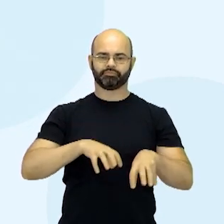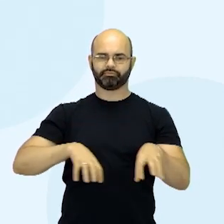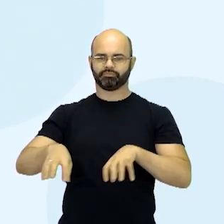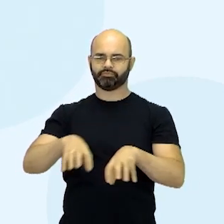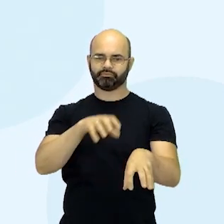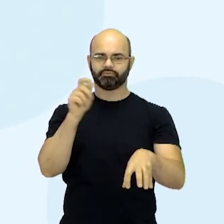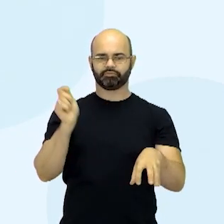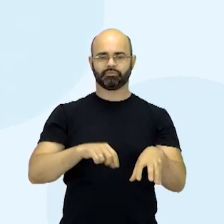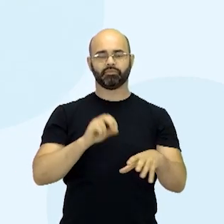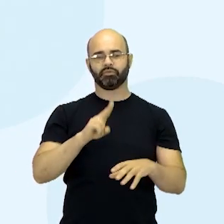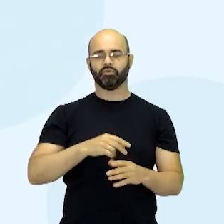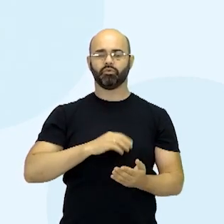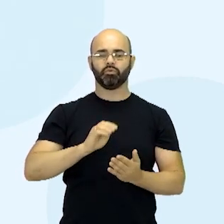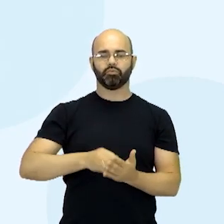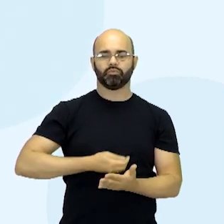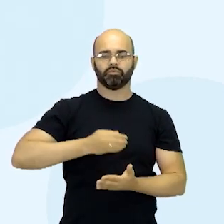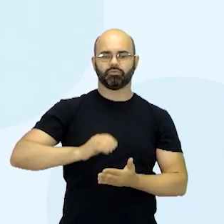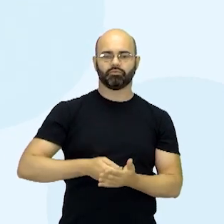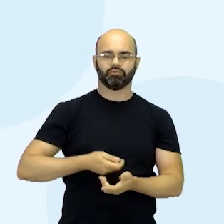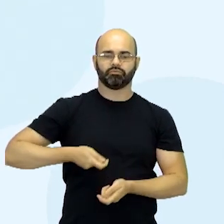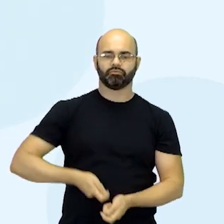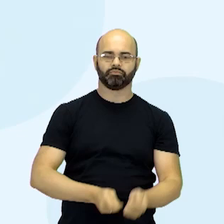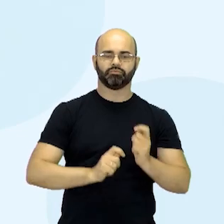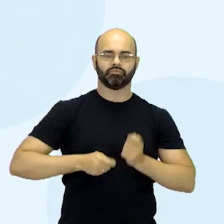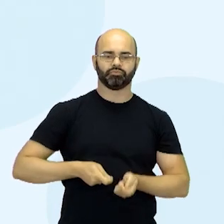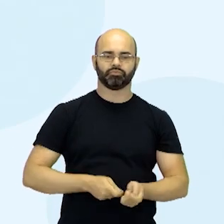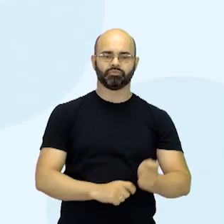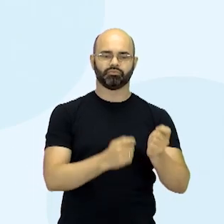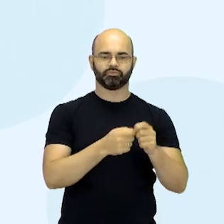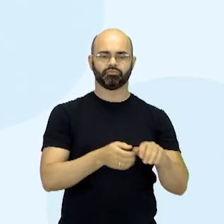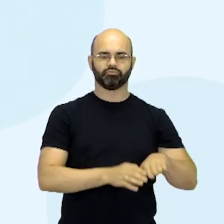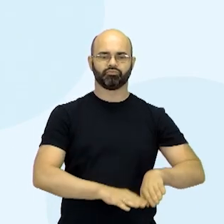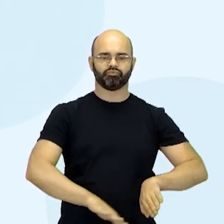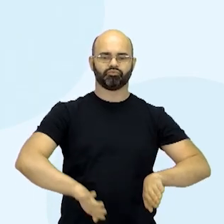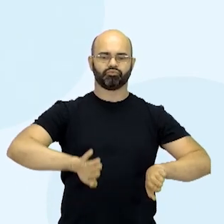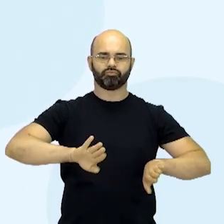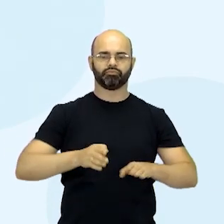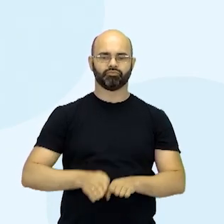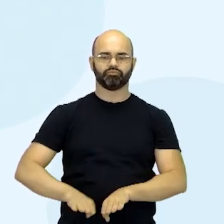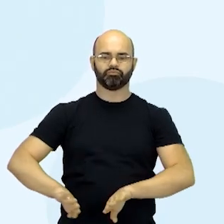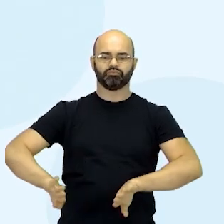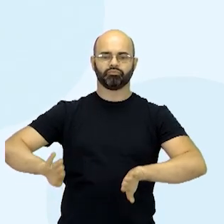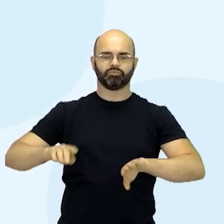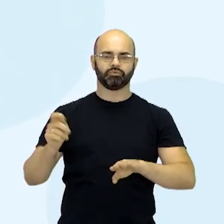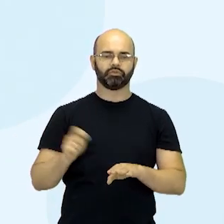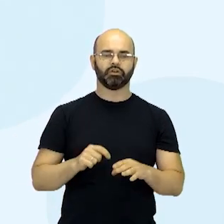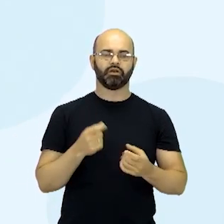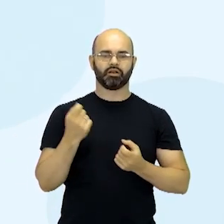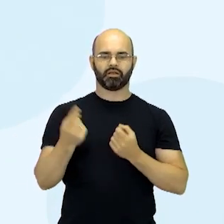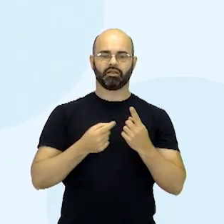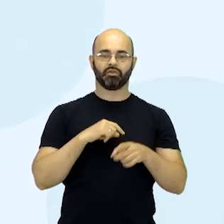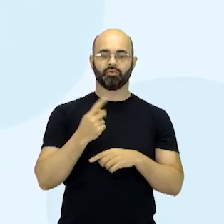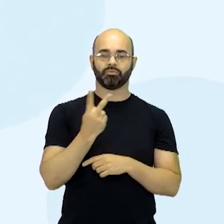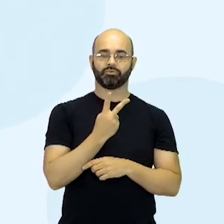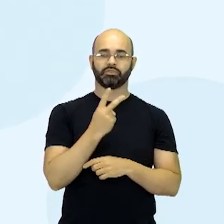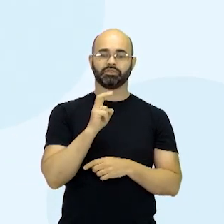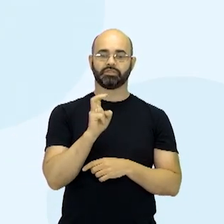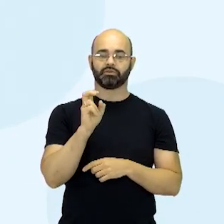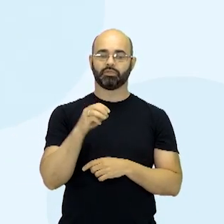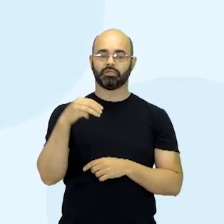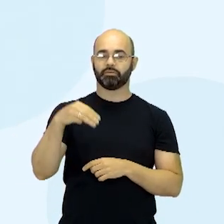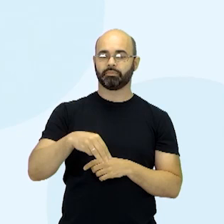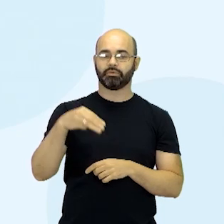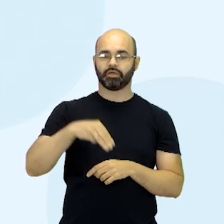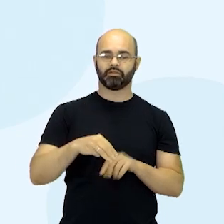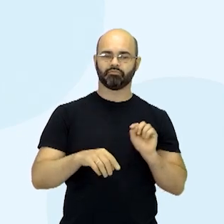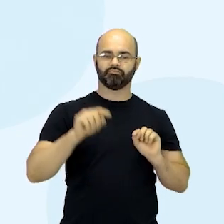solo ao seu redor ou por escavações provocando um desnível. Algumas atingem um comprimento total de até 250 metros